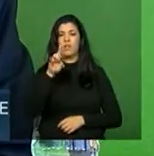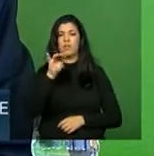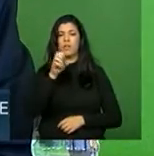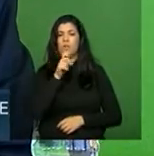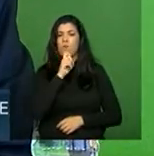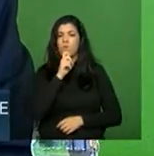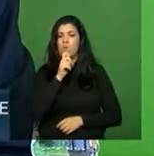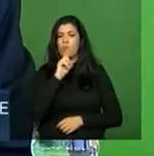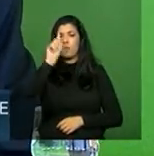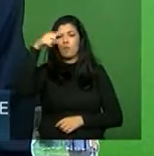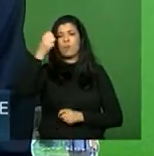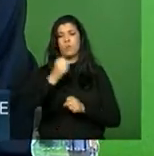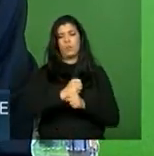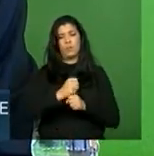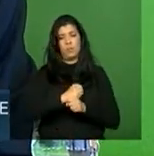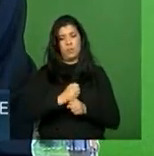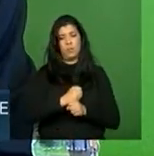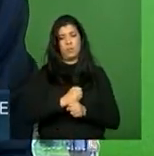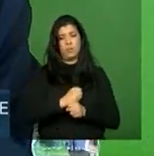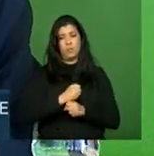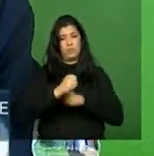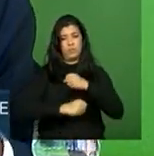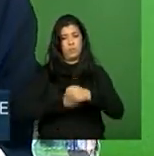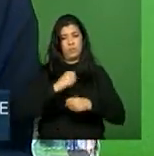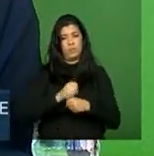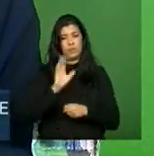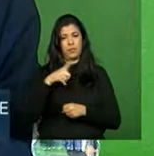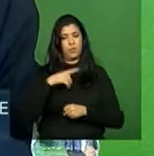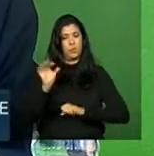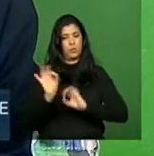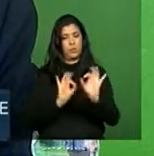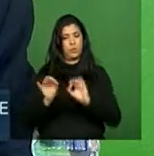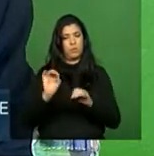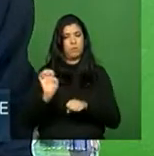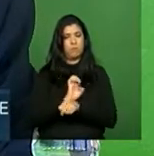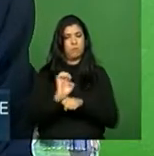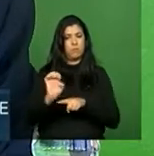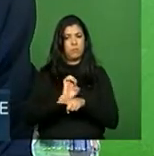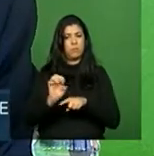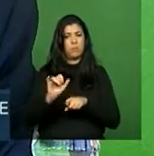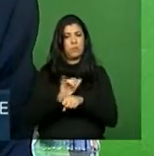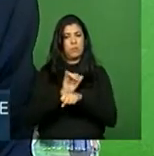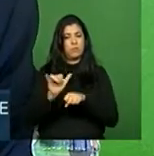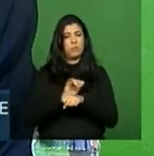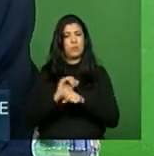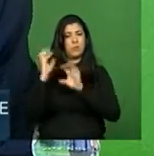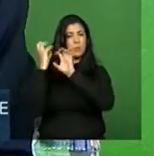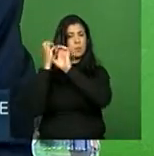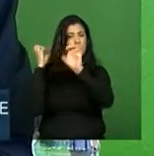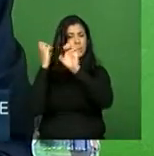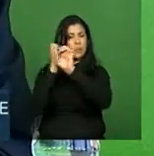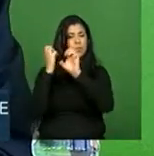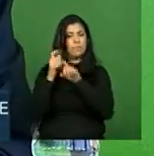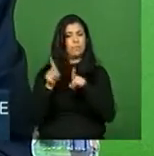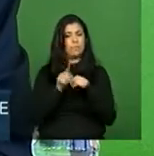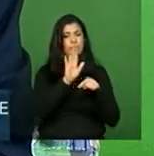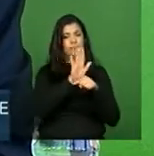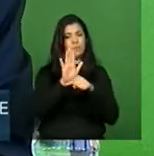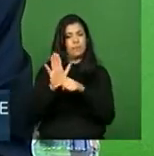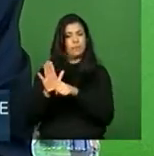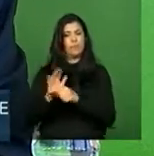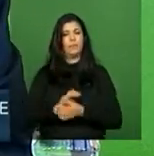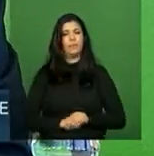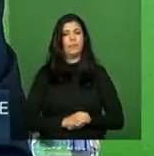todas as medidas né é de engenharia toda sendo tomadas nesse sentido